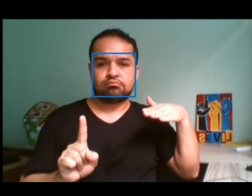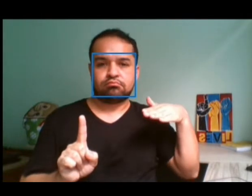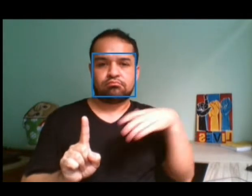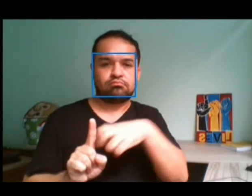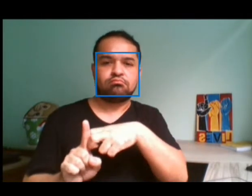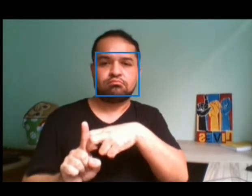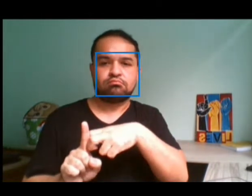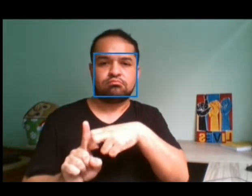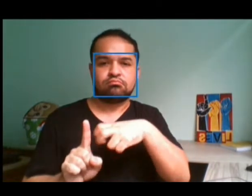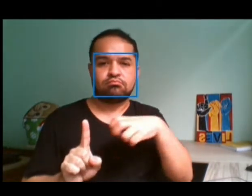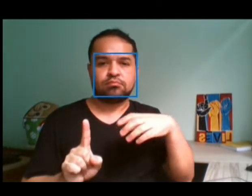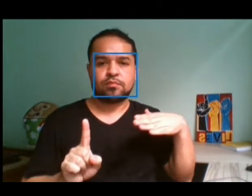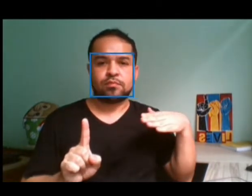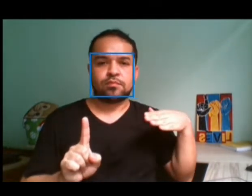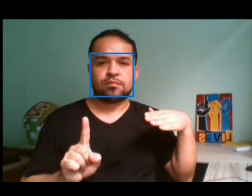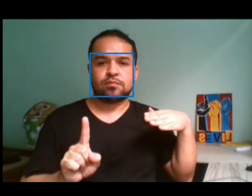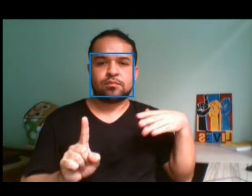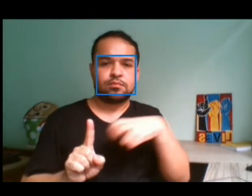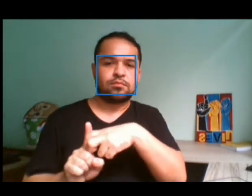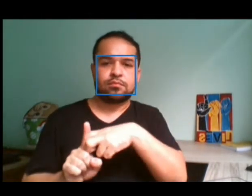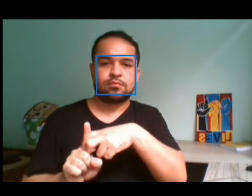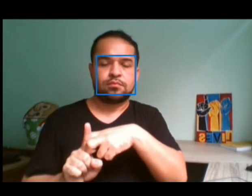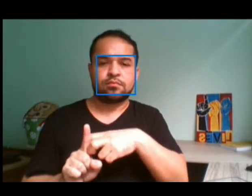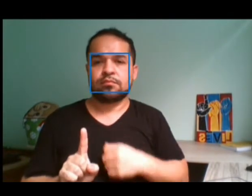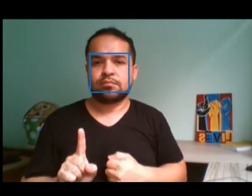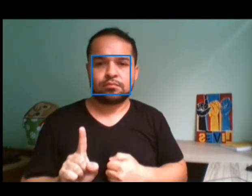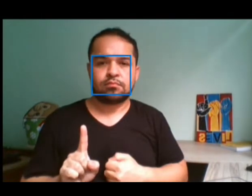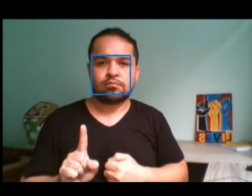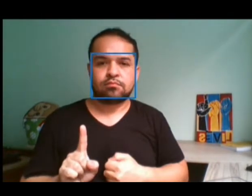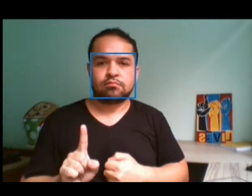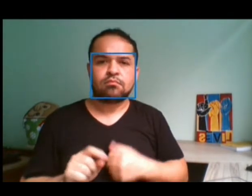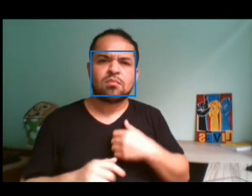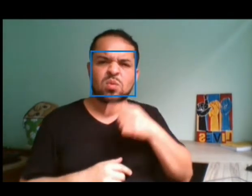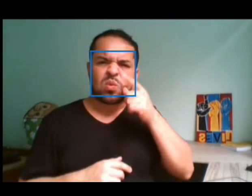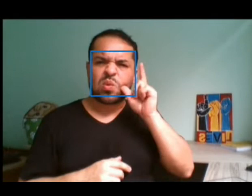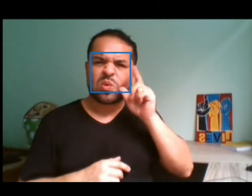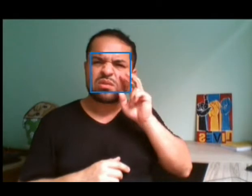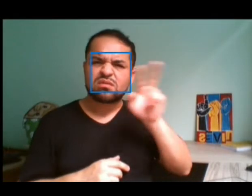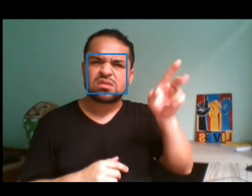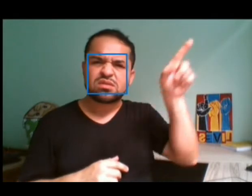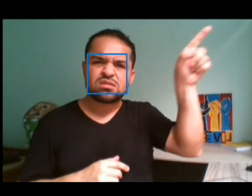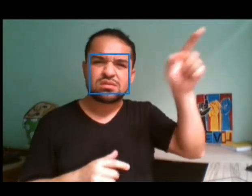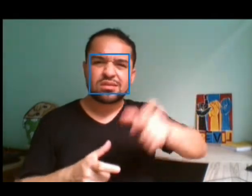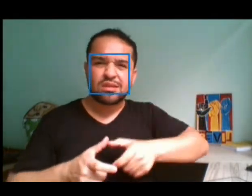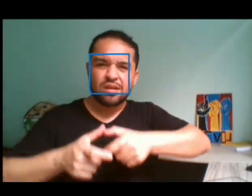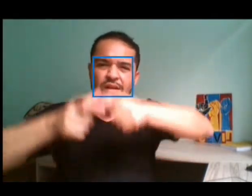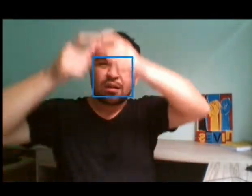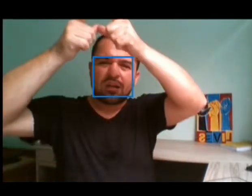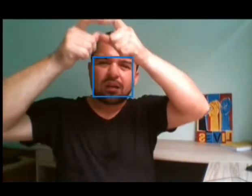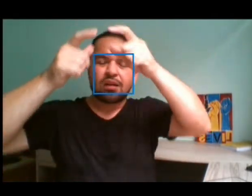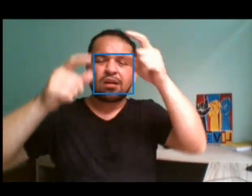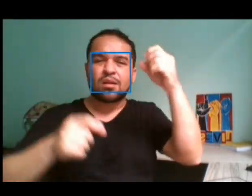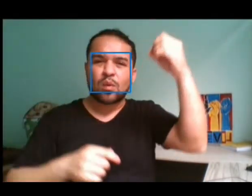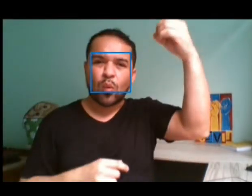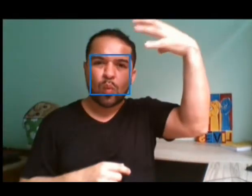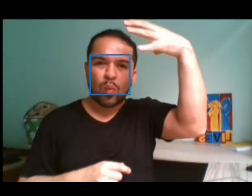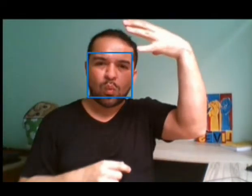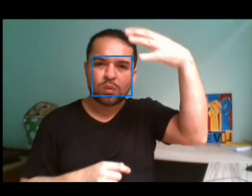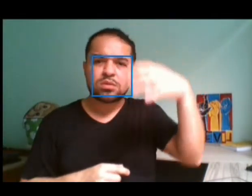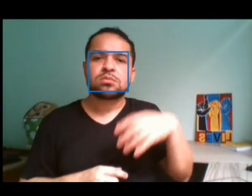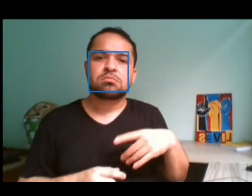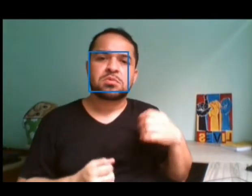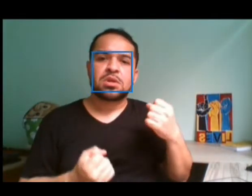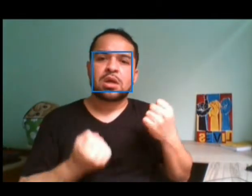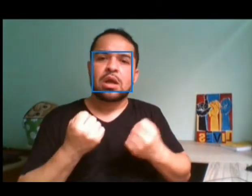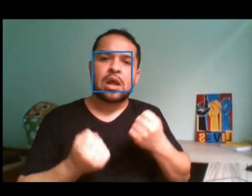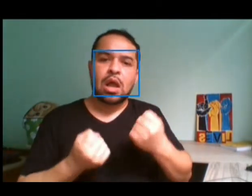Veja, esse sinal... olha, eu vi ontem ali um carro bateu